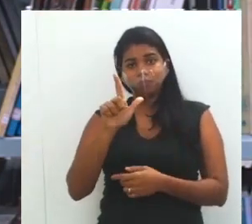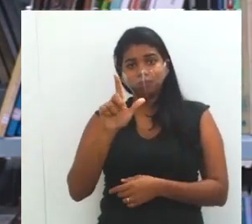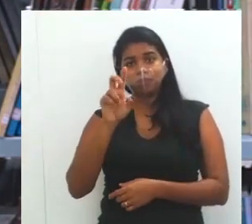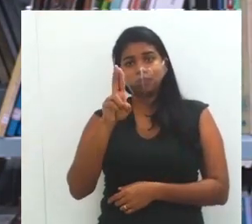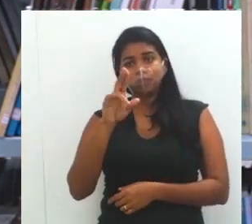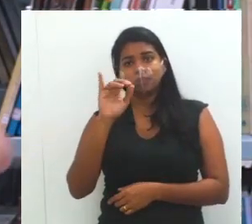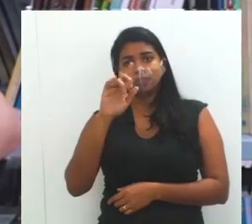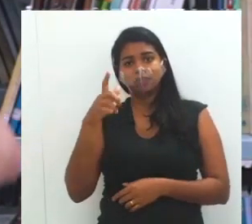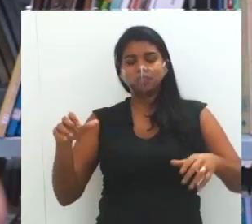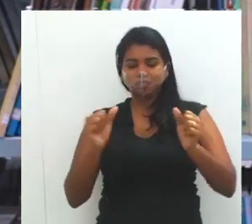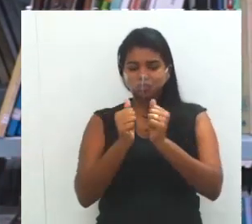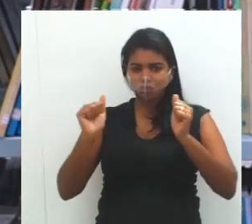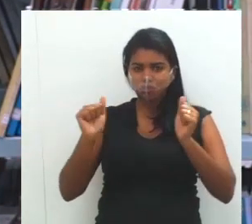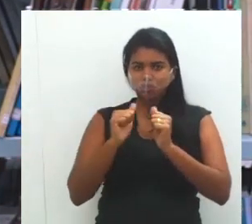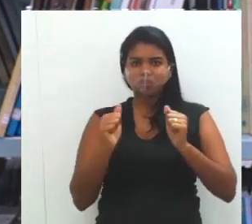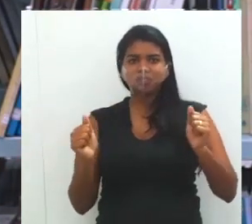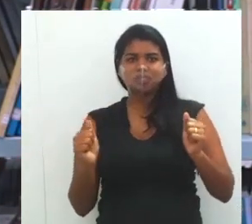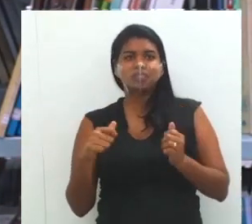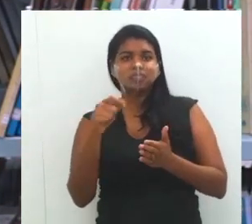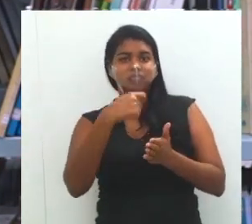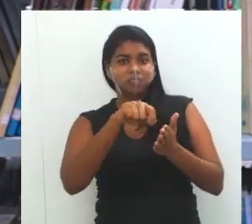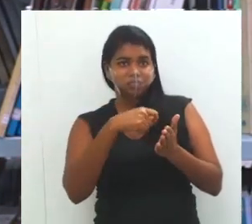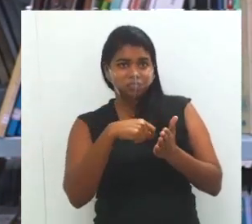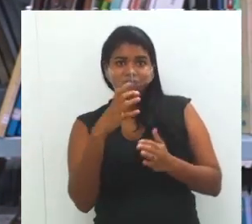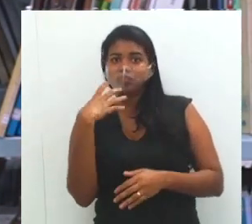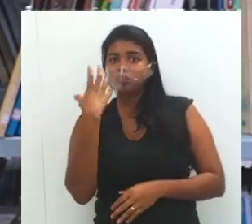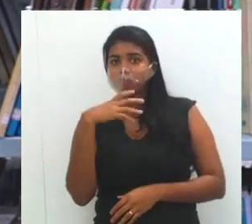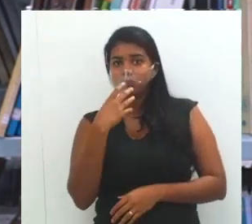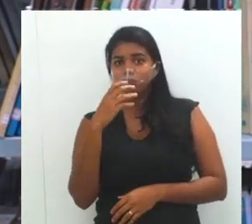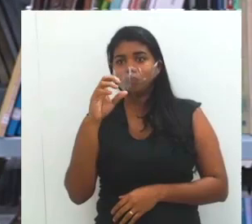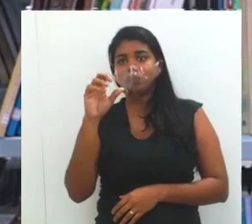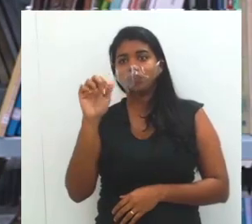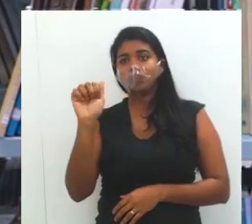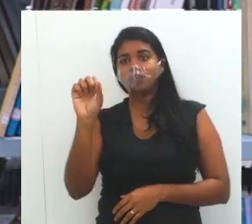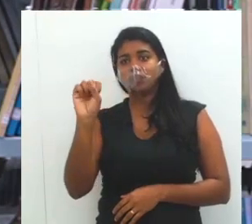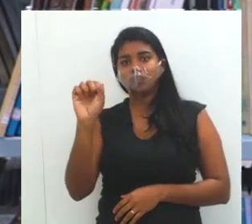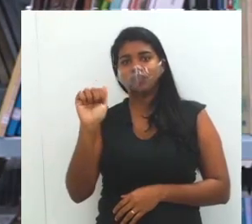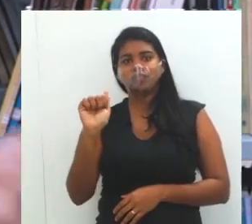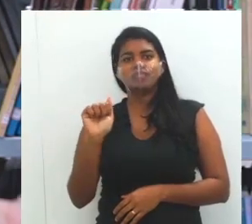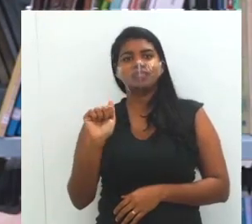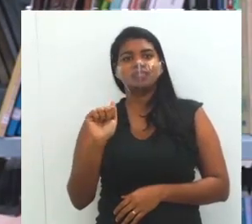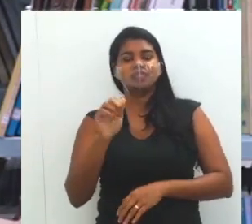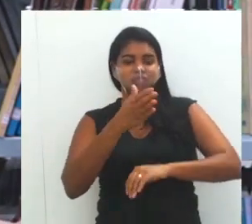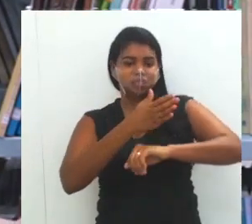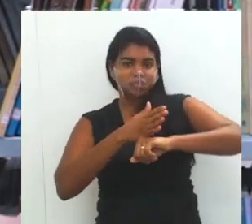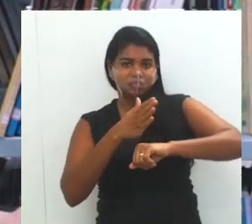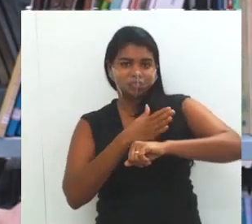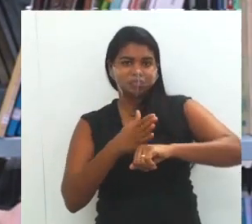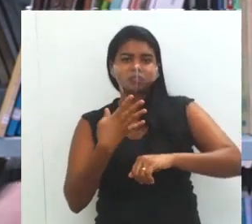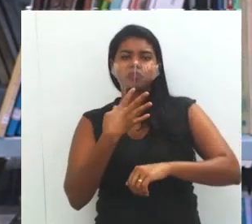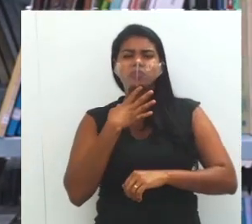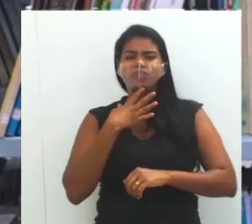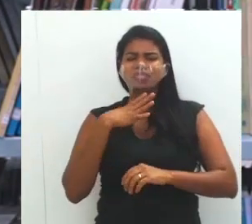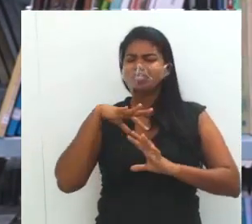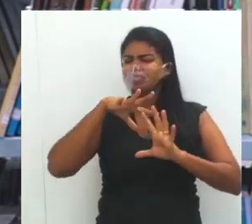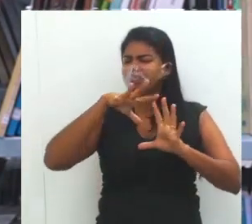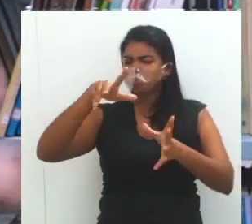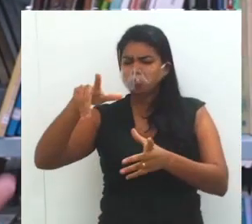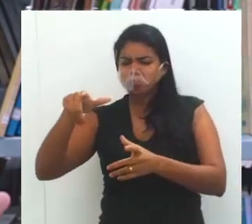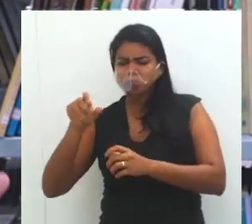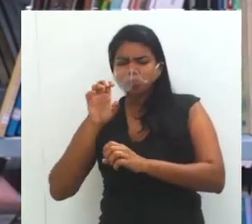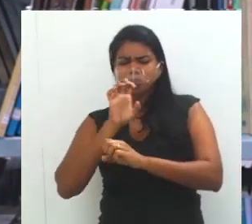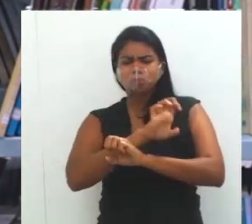ele organizou e escreveu a música Asa Branca, que é o hino do Nordeste. Há quem diga até que seria um dos grandes